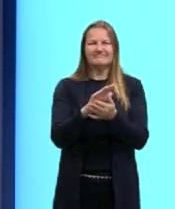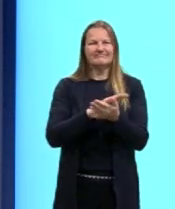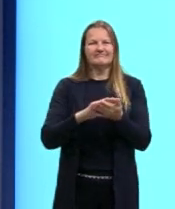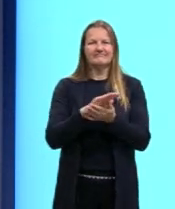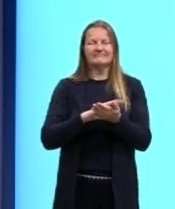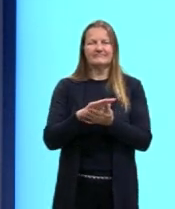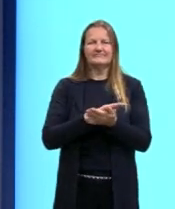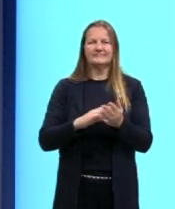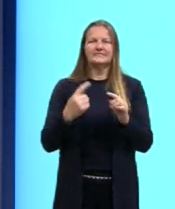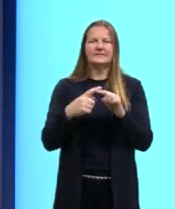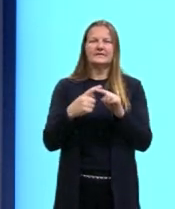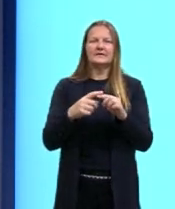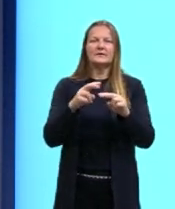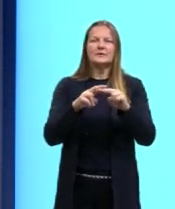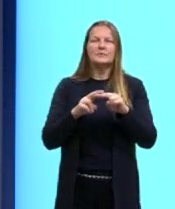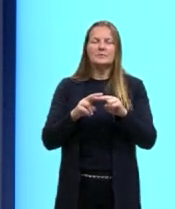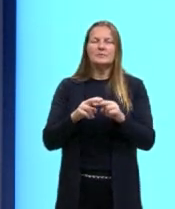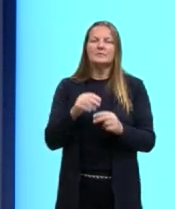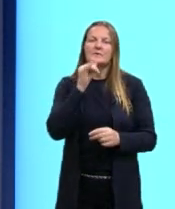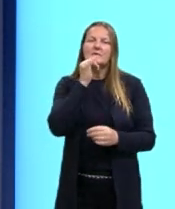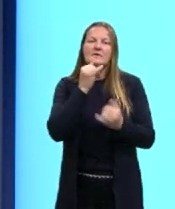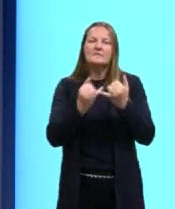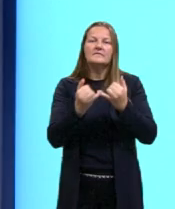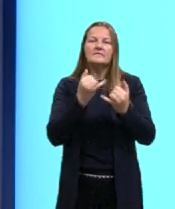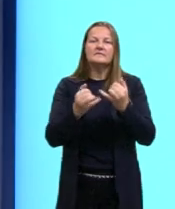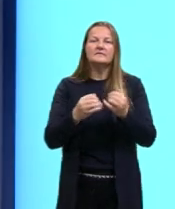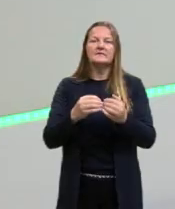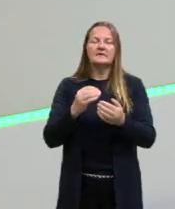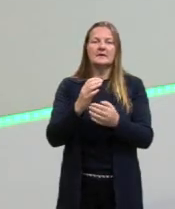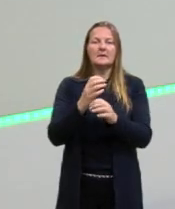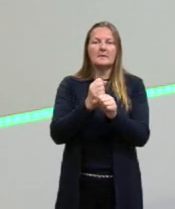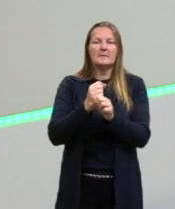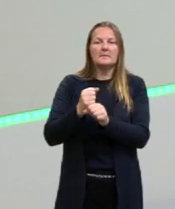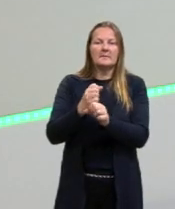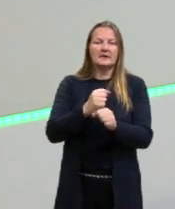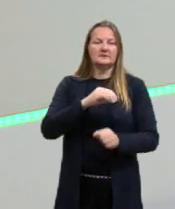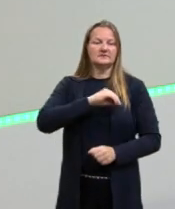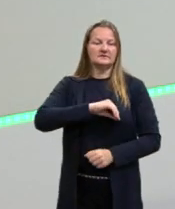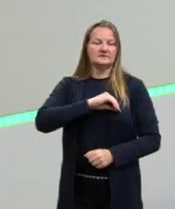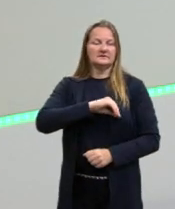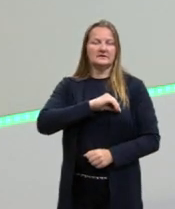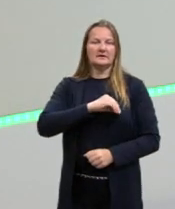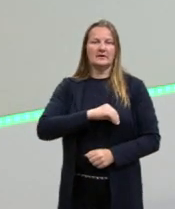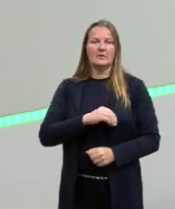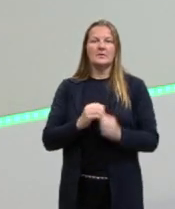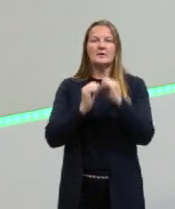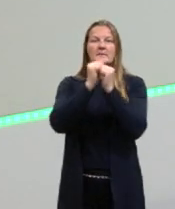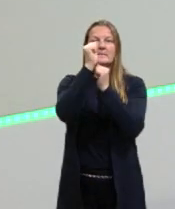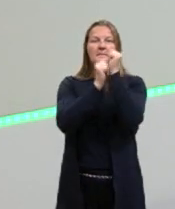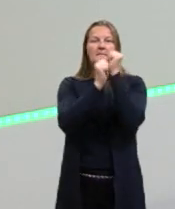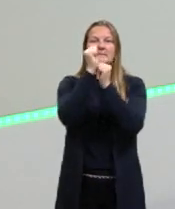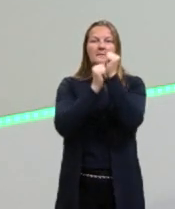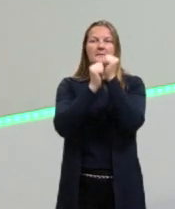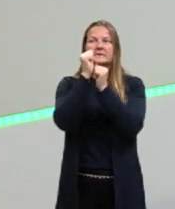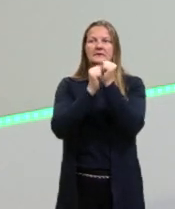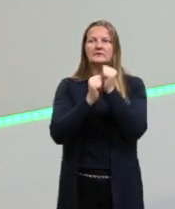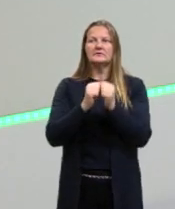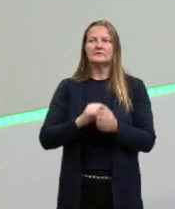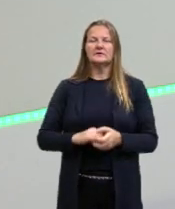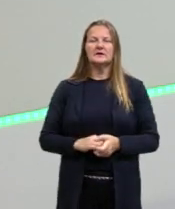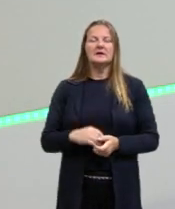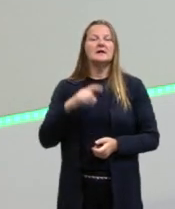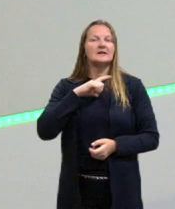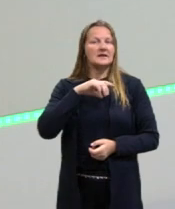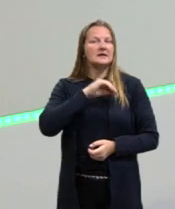então quando a gente fala por exemplo em média salarial em uma empresa a gente vai ter salários